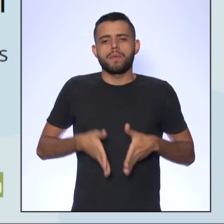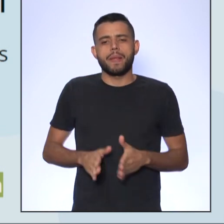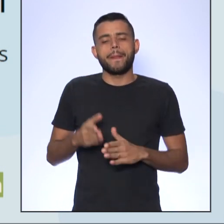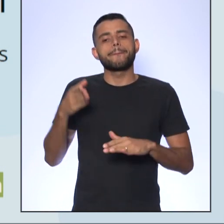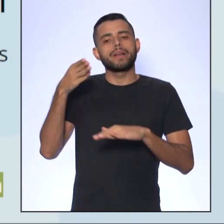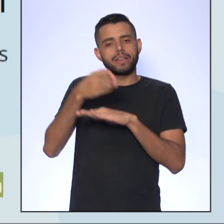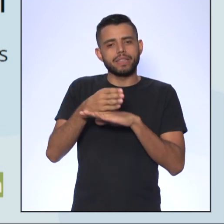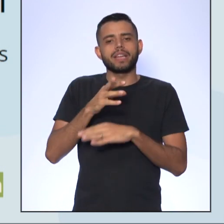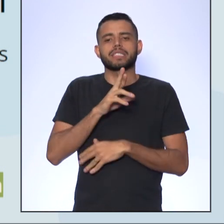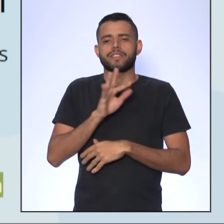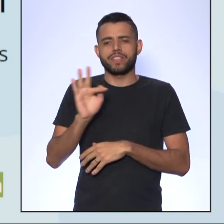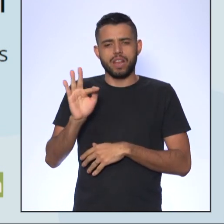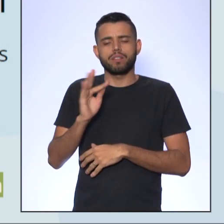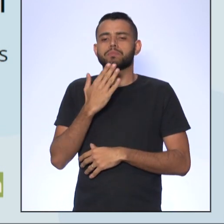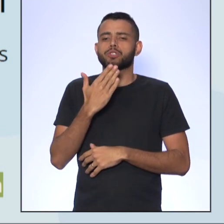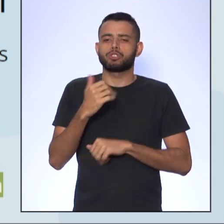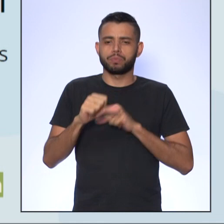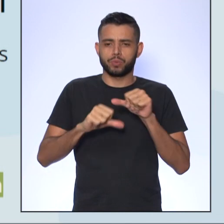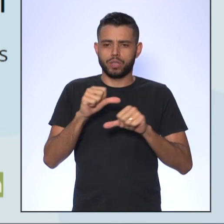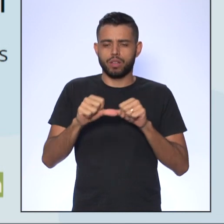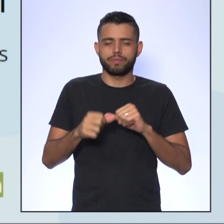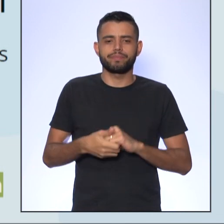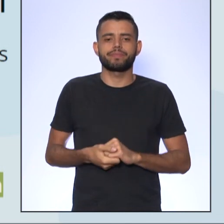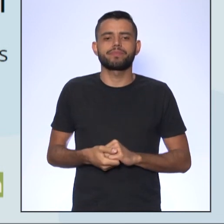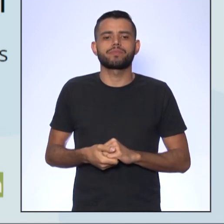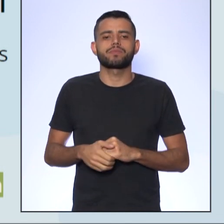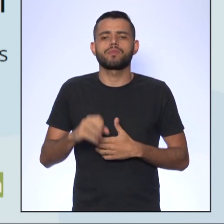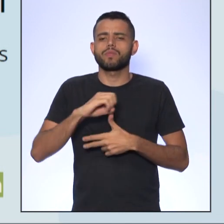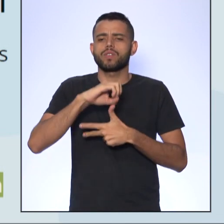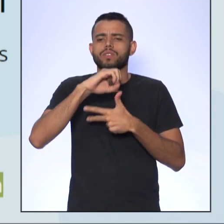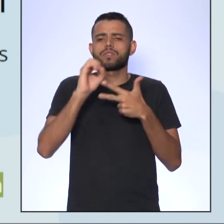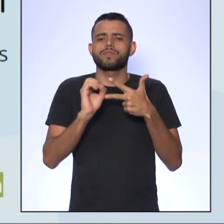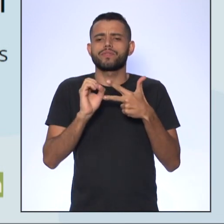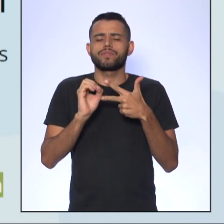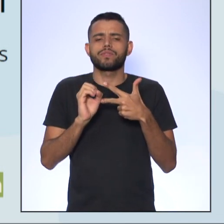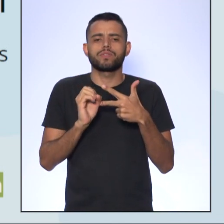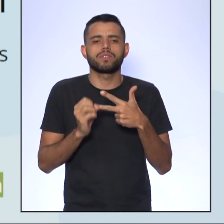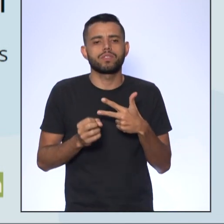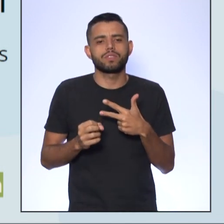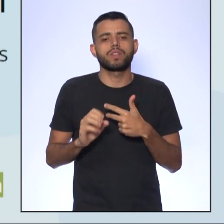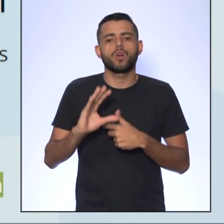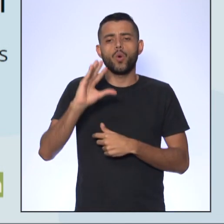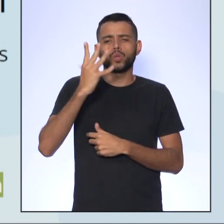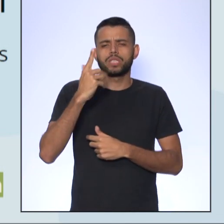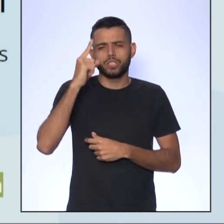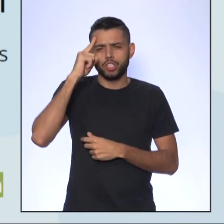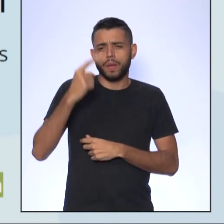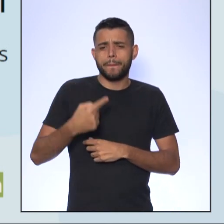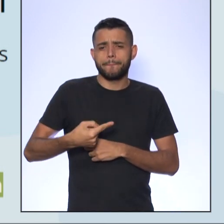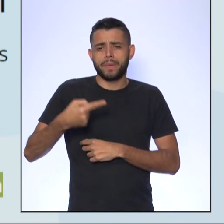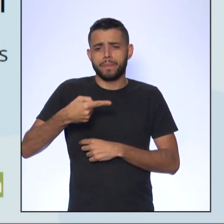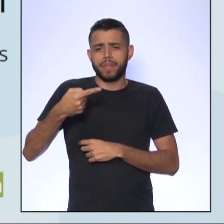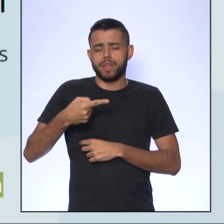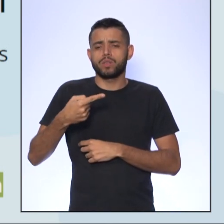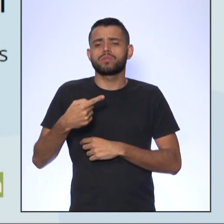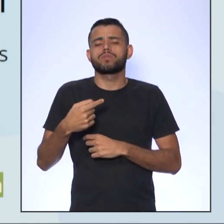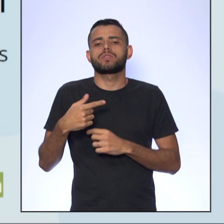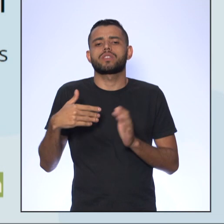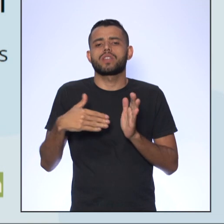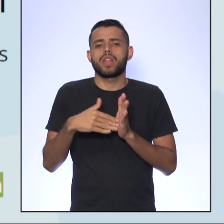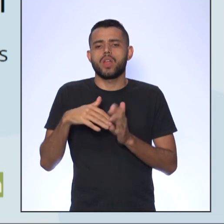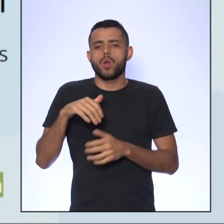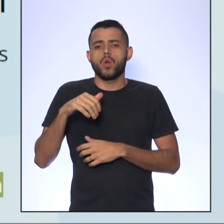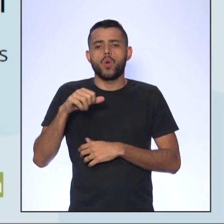correção, por exemplo. O Enem vai ocorrer, a princípio, dias 1º e 8 de